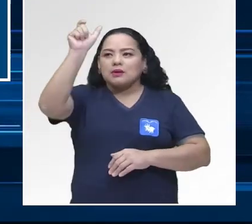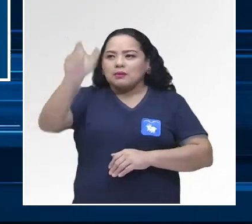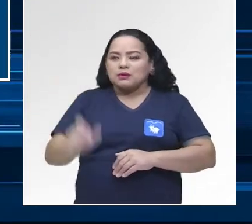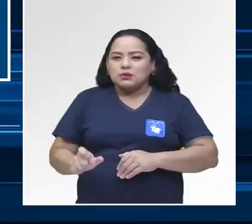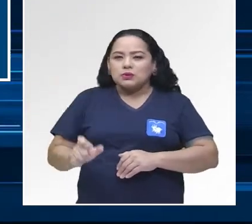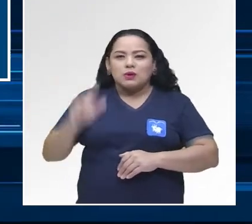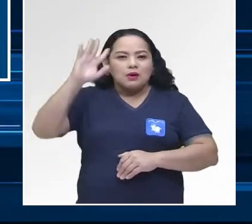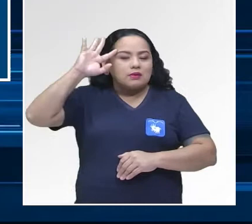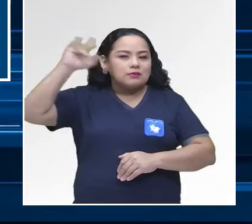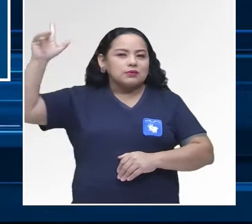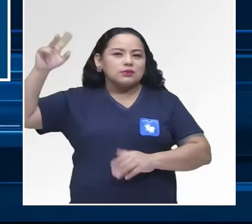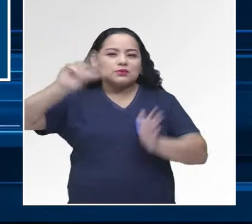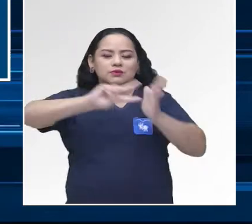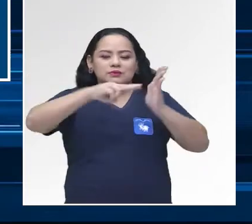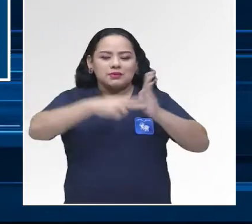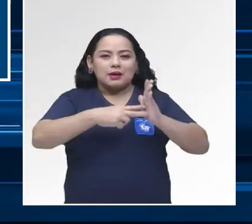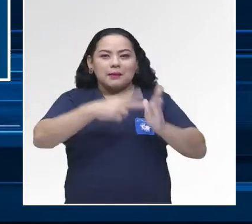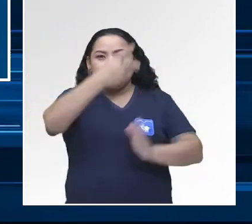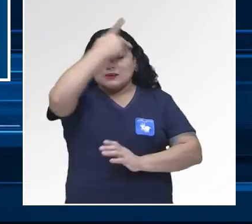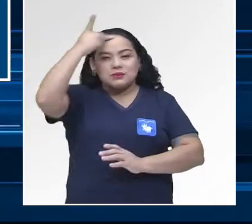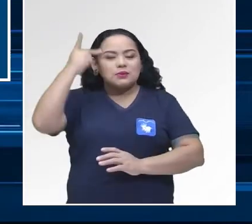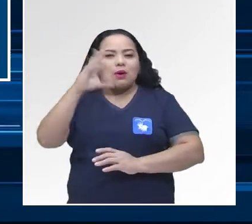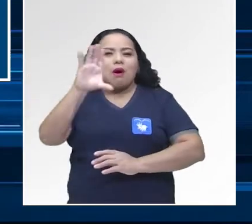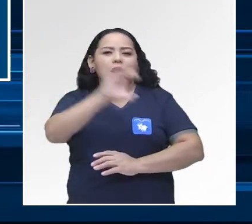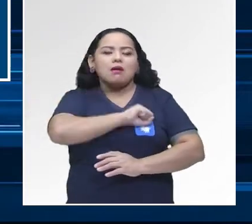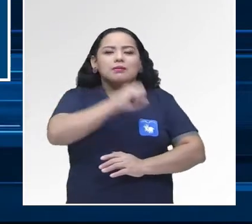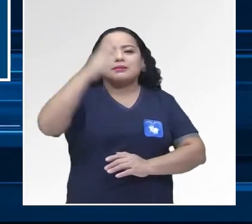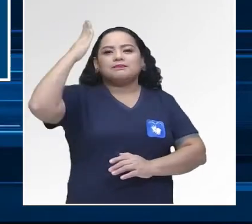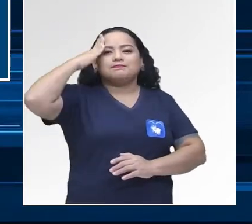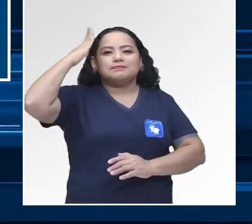que ama a sabedoria.